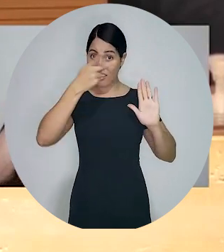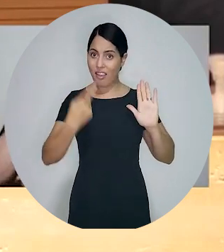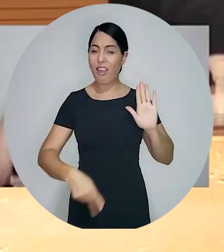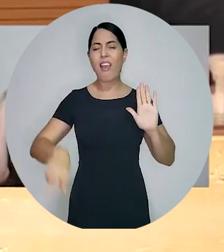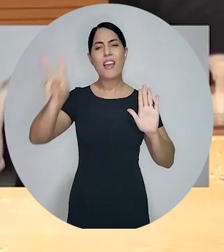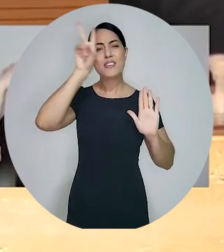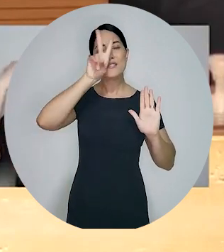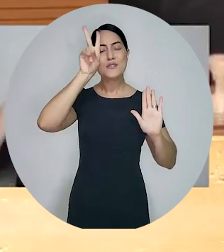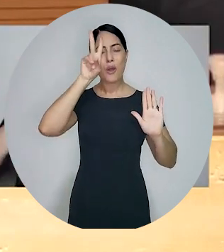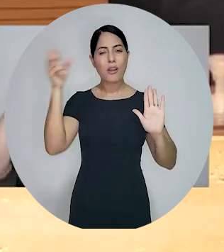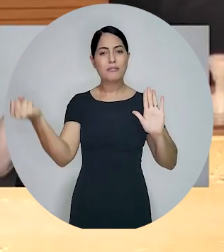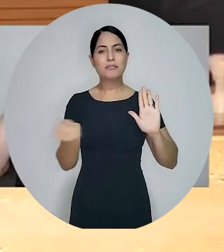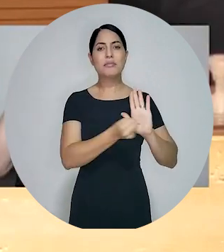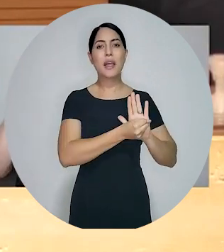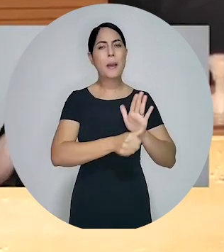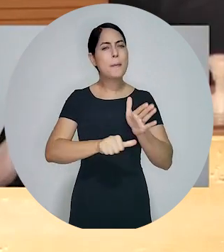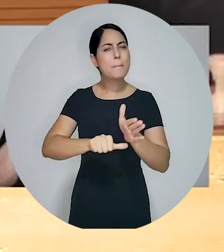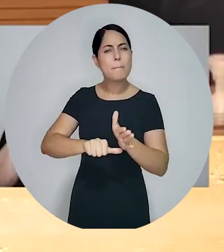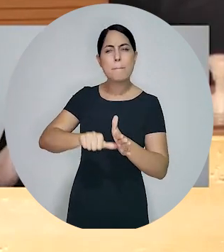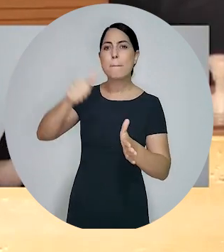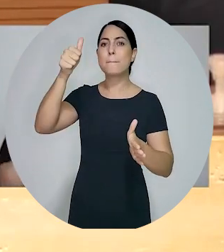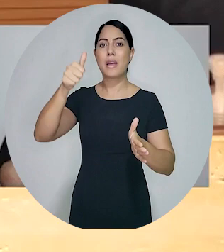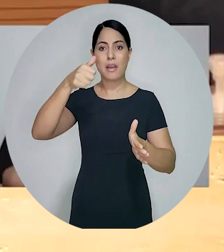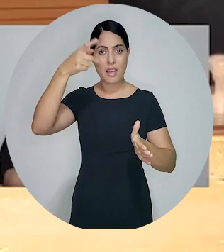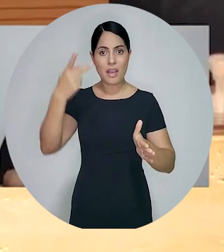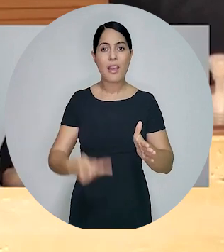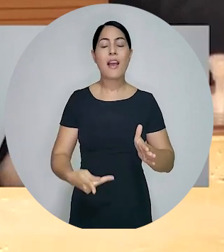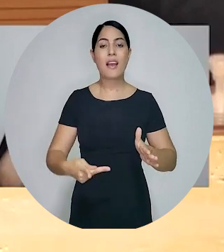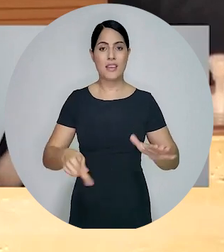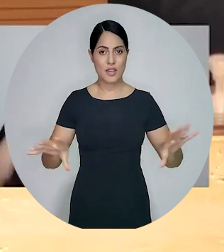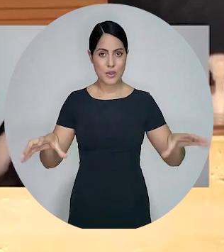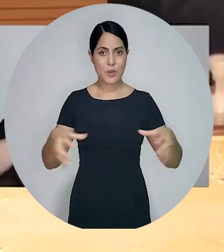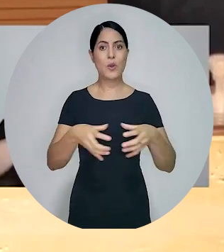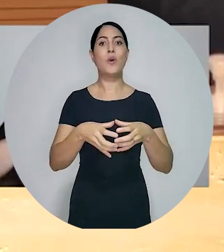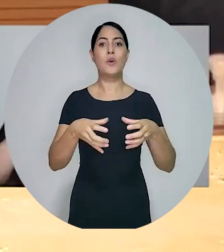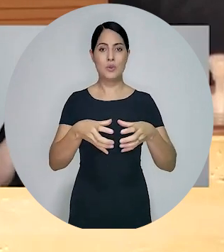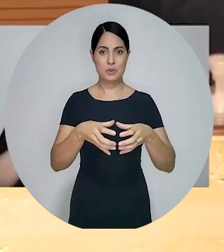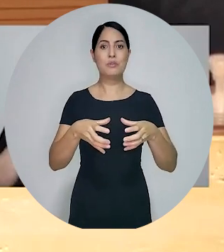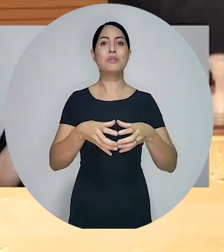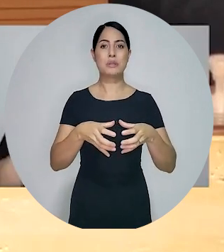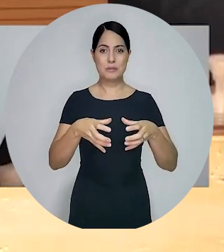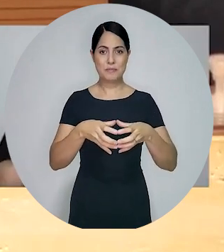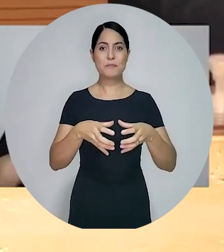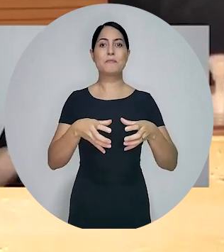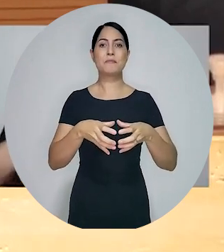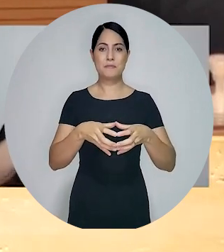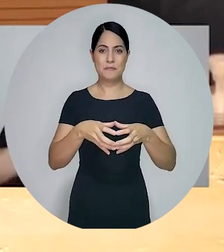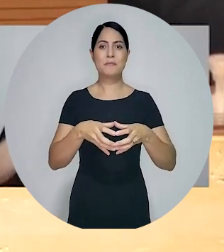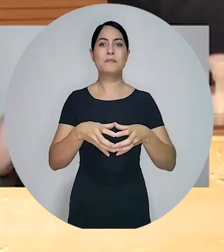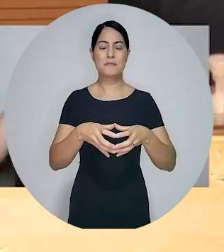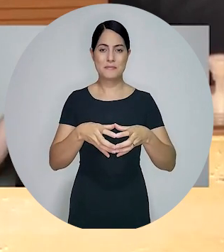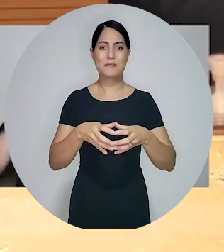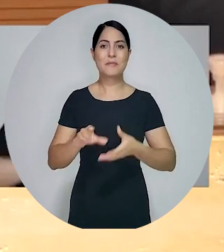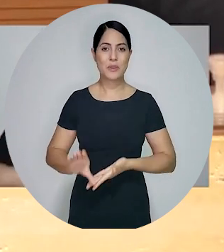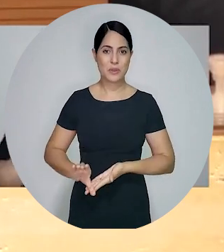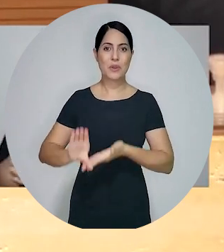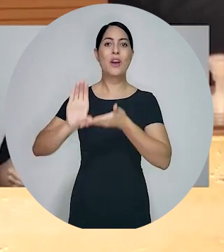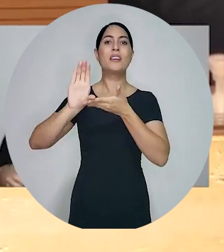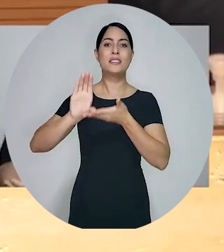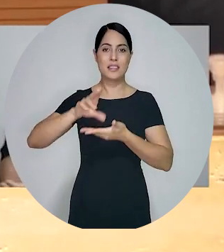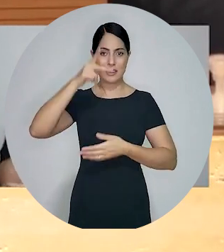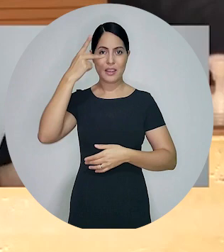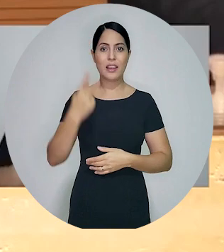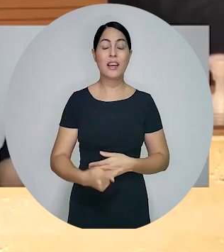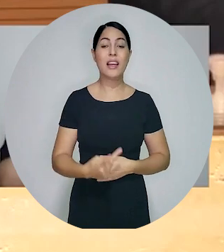histórica porque pela primeira vez nós temos aqui nesse conselho 30% da